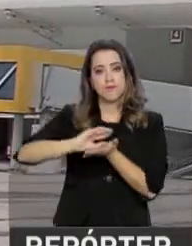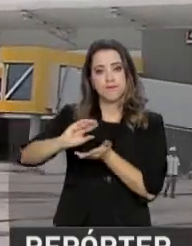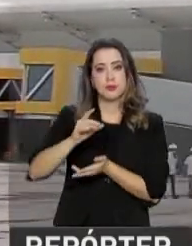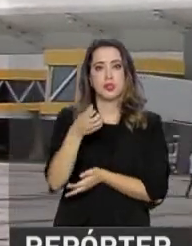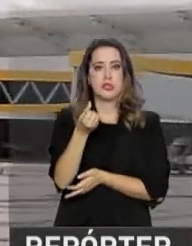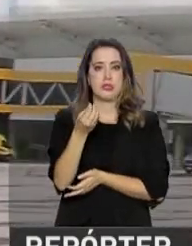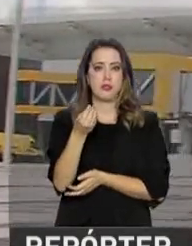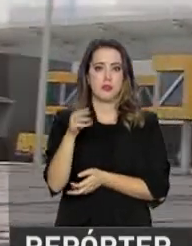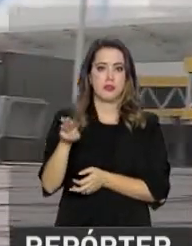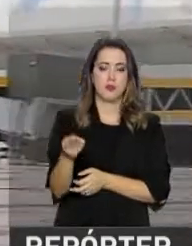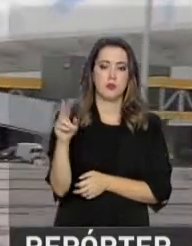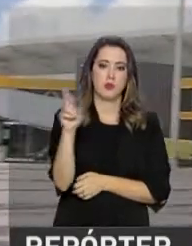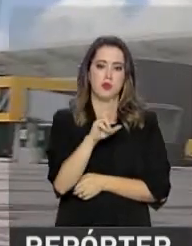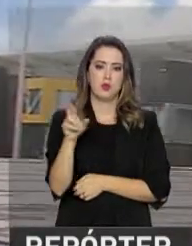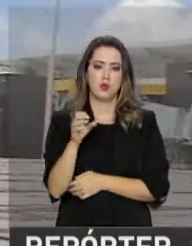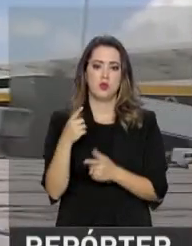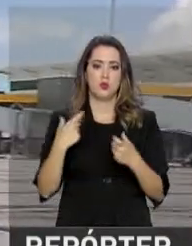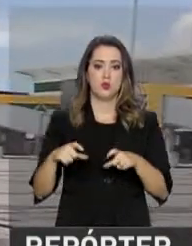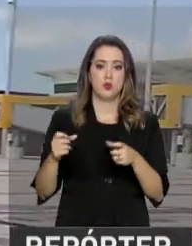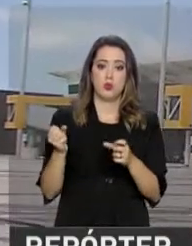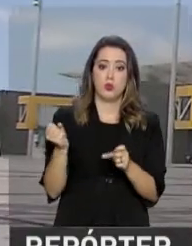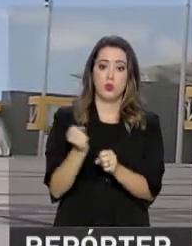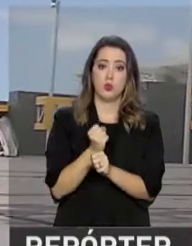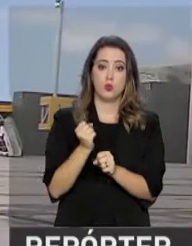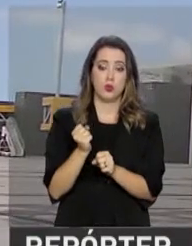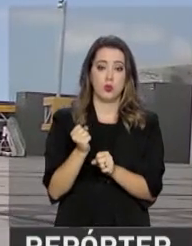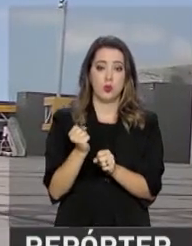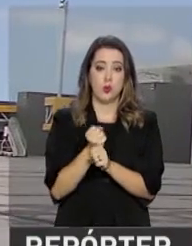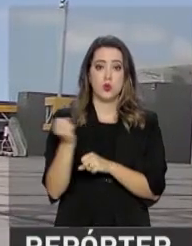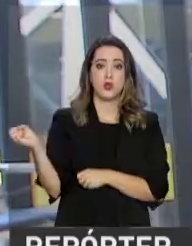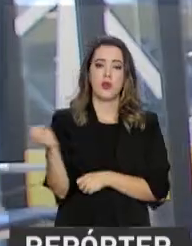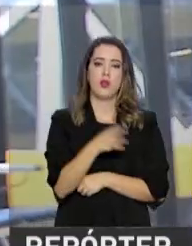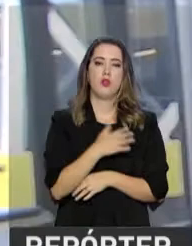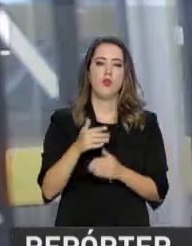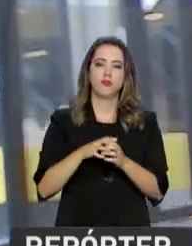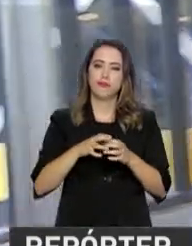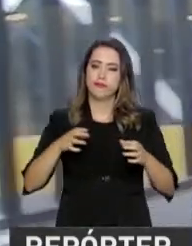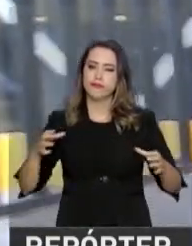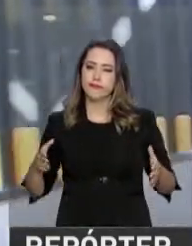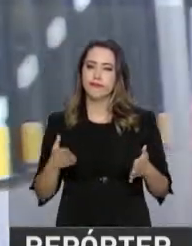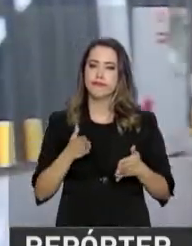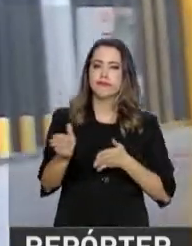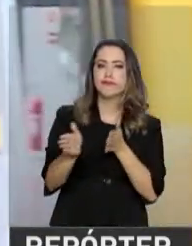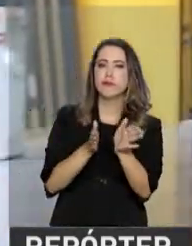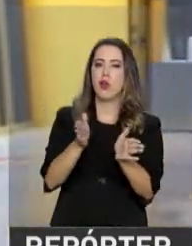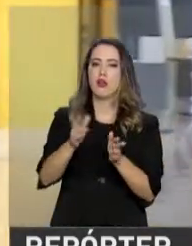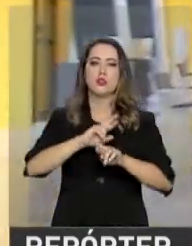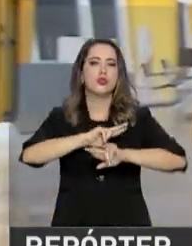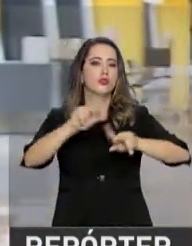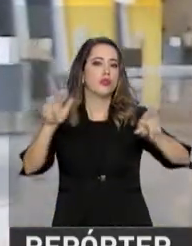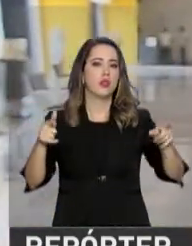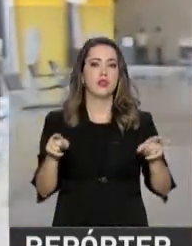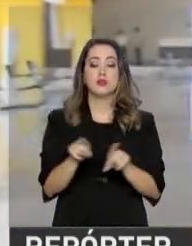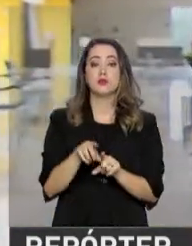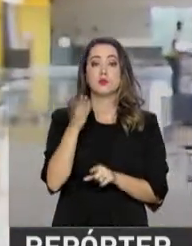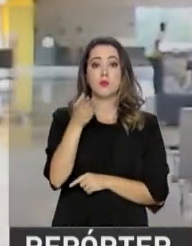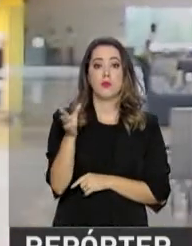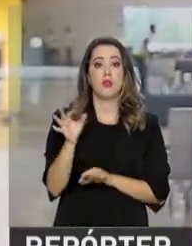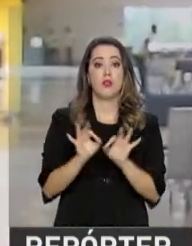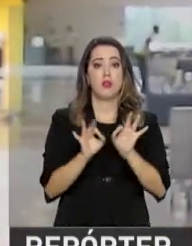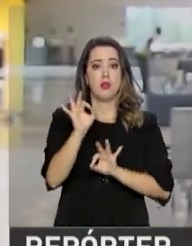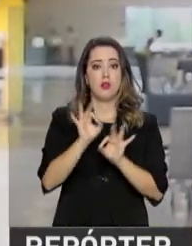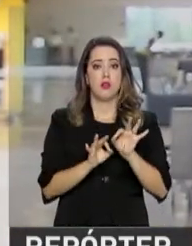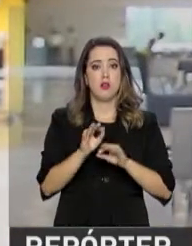reais a nova estrutura é mais ampla mais moderna e com o novo acesso entre as novidades estão as estruturas adaptadas